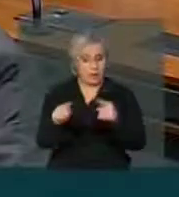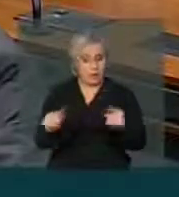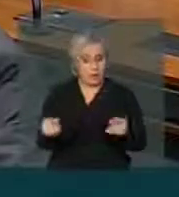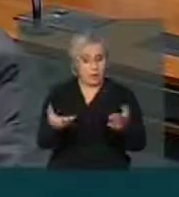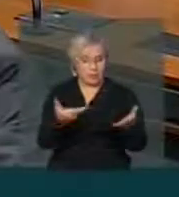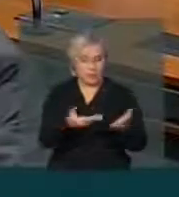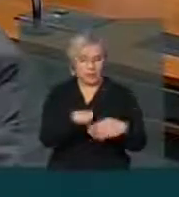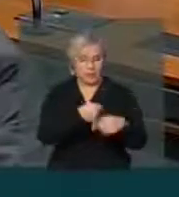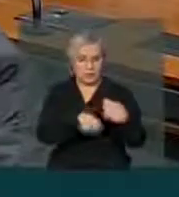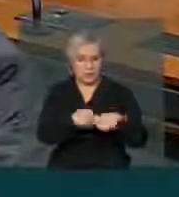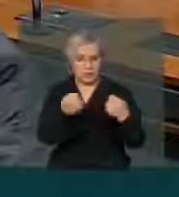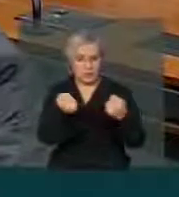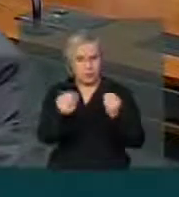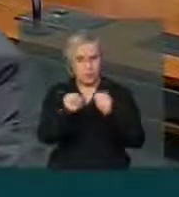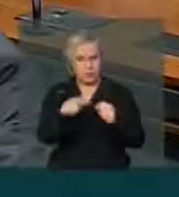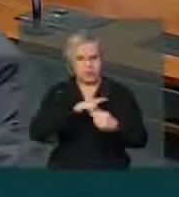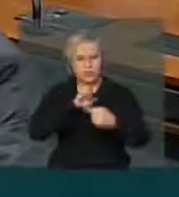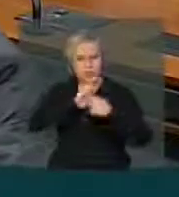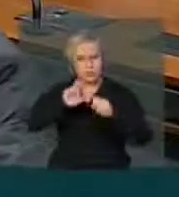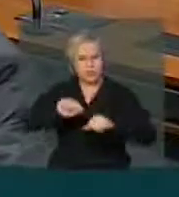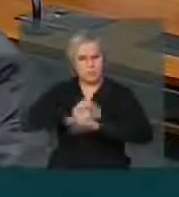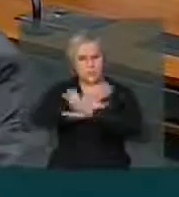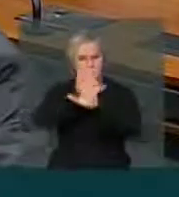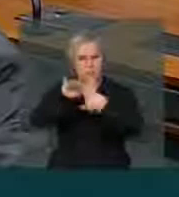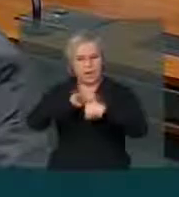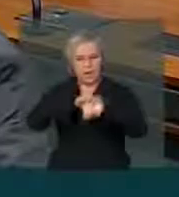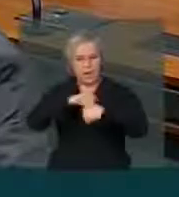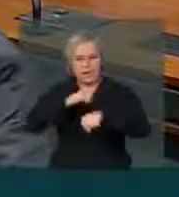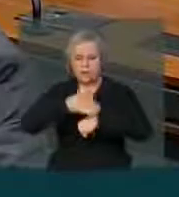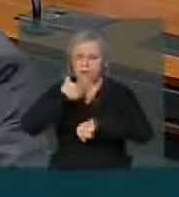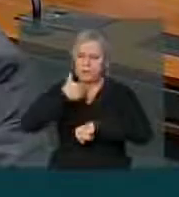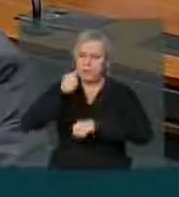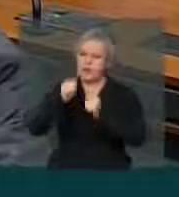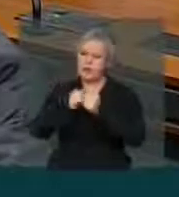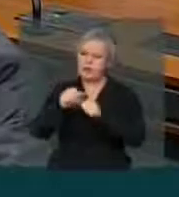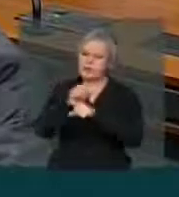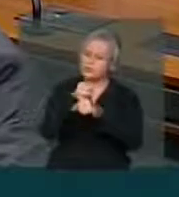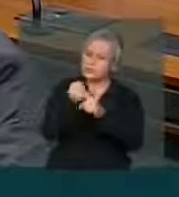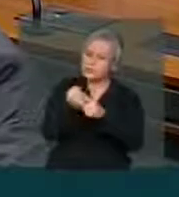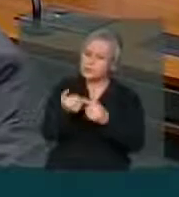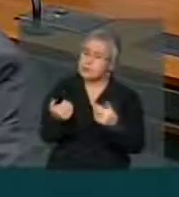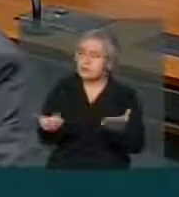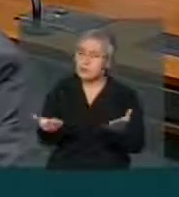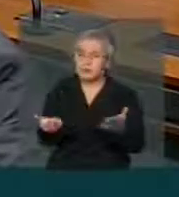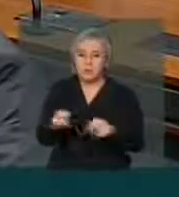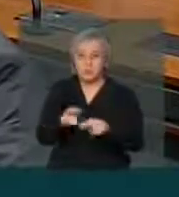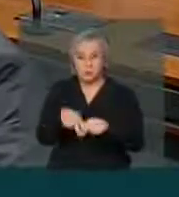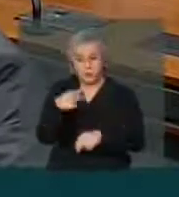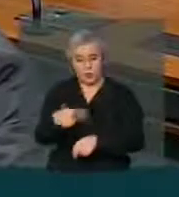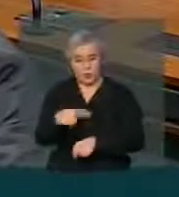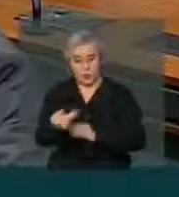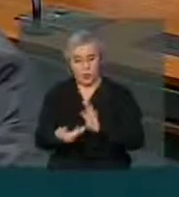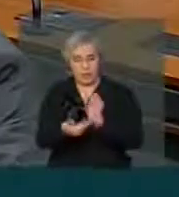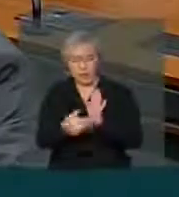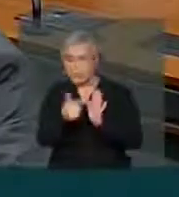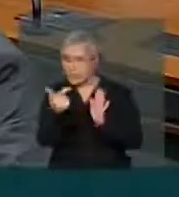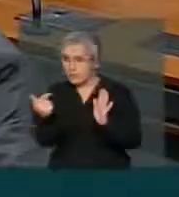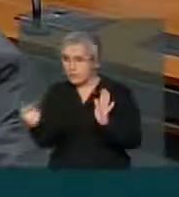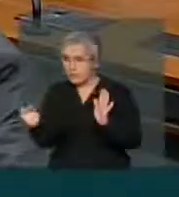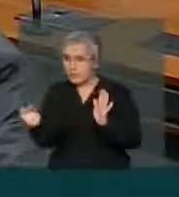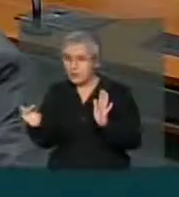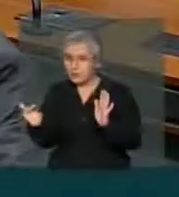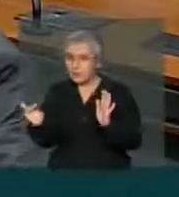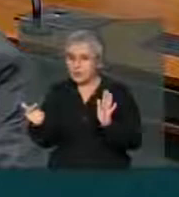ser mais transparente e conversar mais com a sociedade, conversar, já que ele não vai passar por aqui a princípio, ele não vai passar